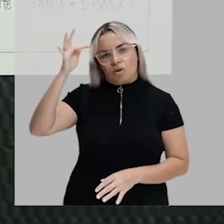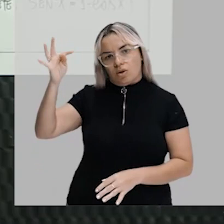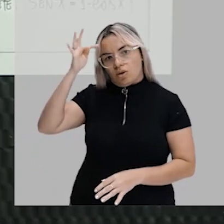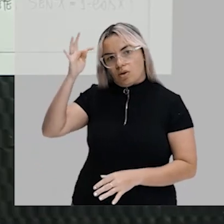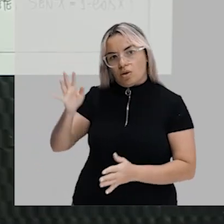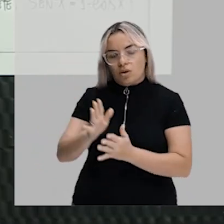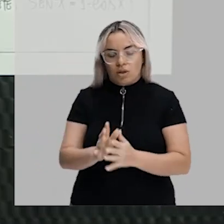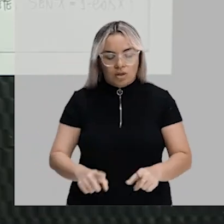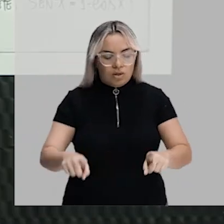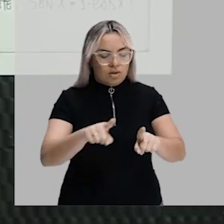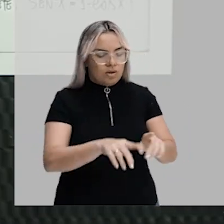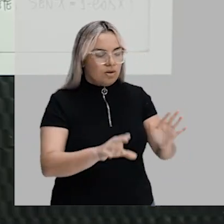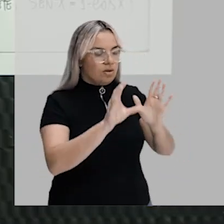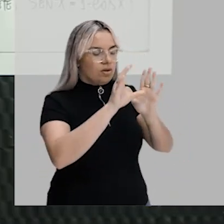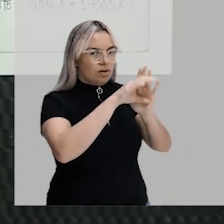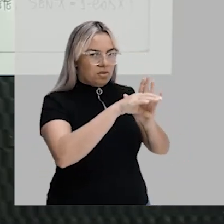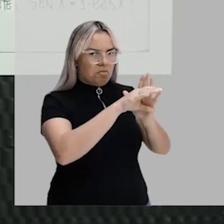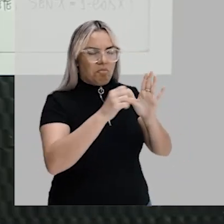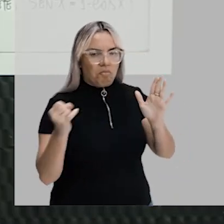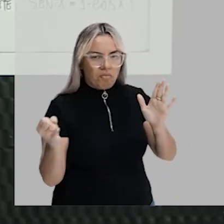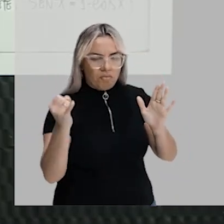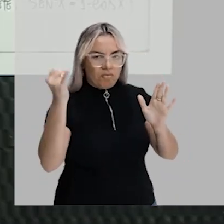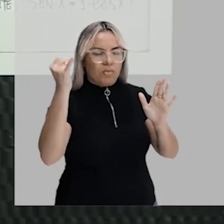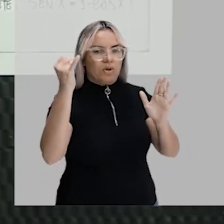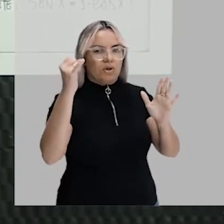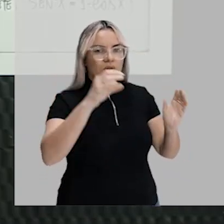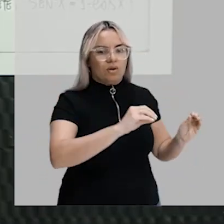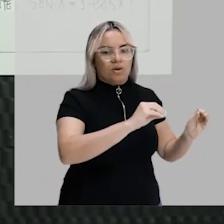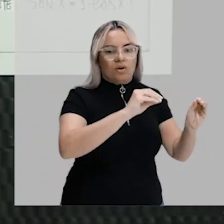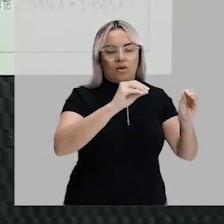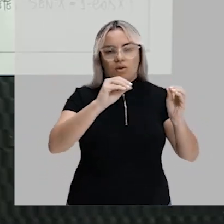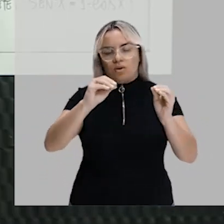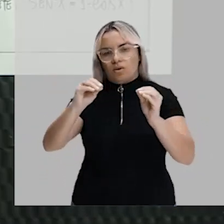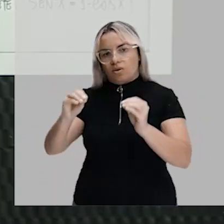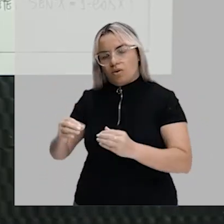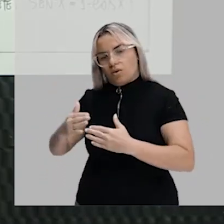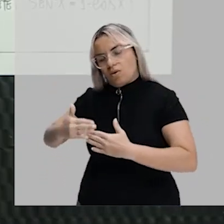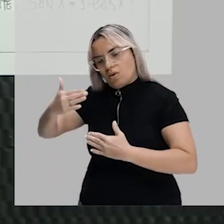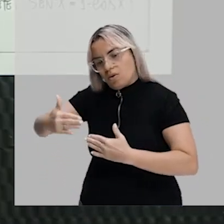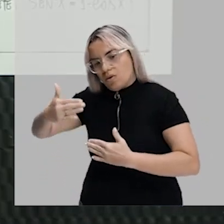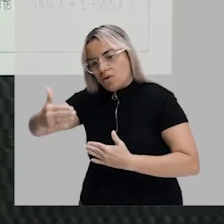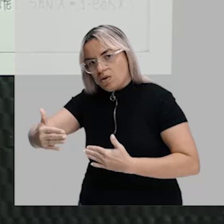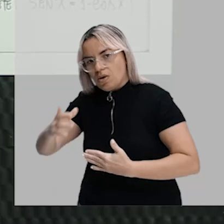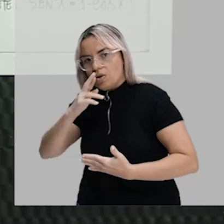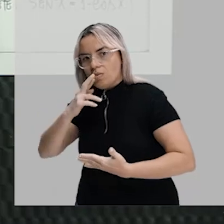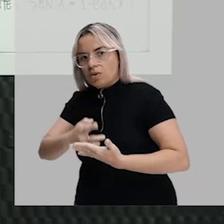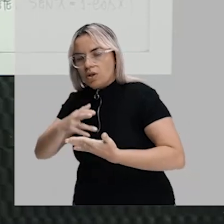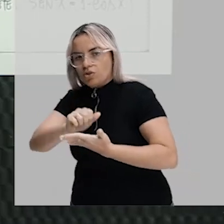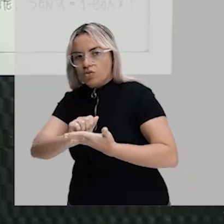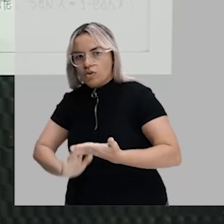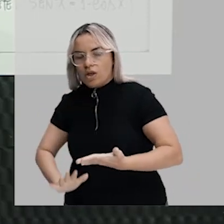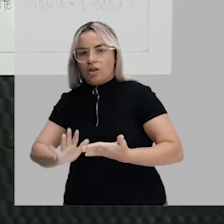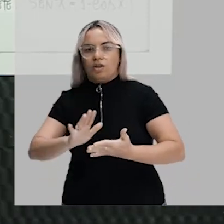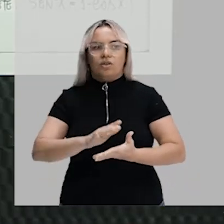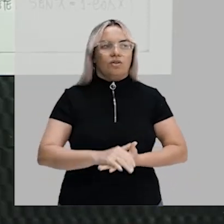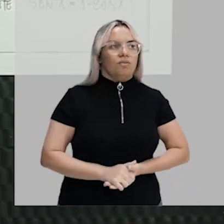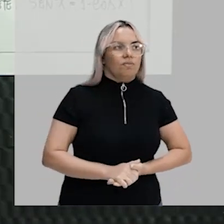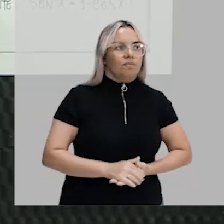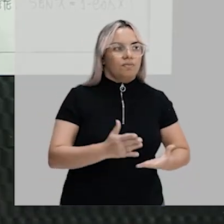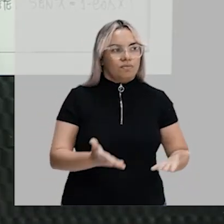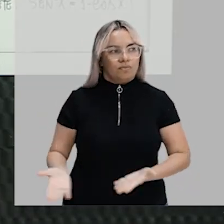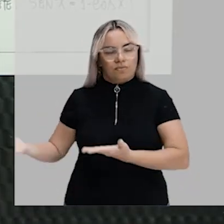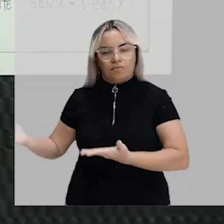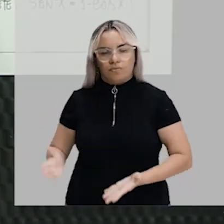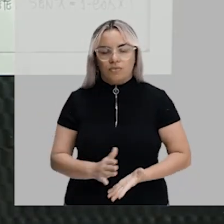também primordial depois partir pra resolução de problemas Beleza então a gente vai e